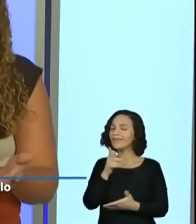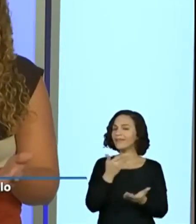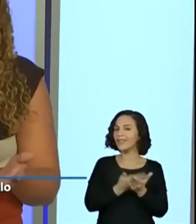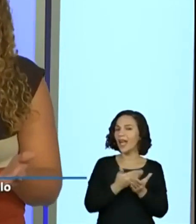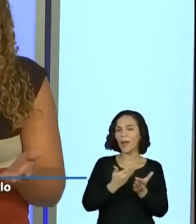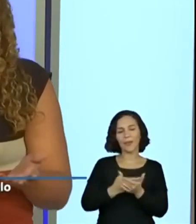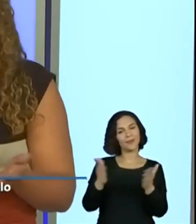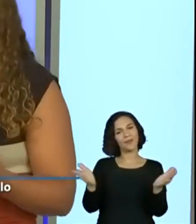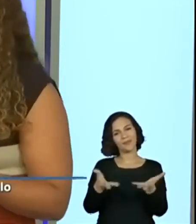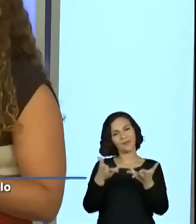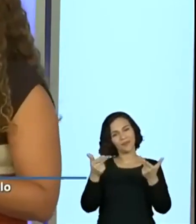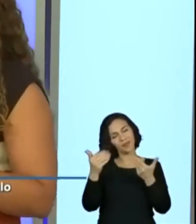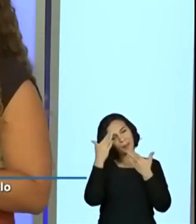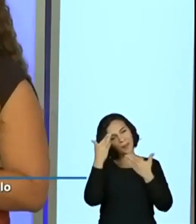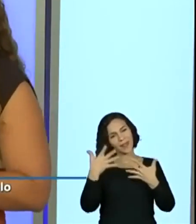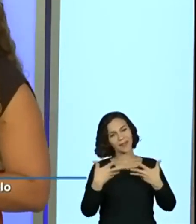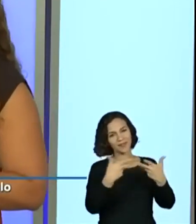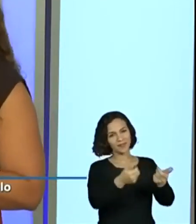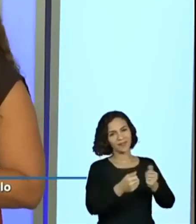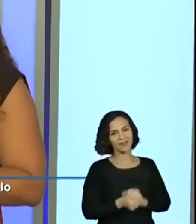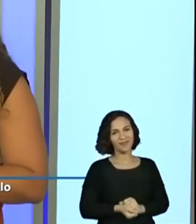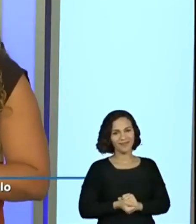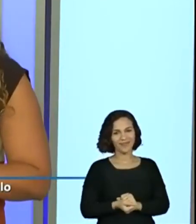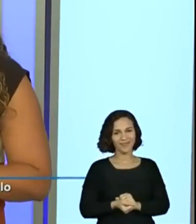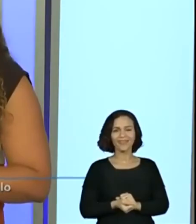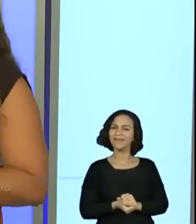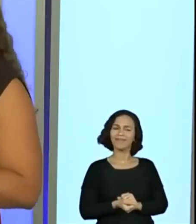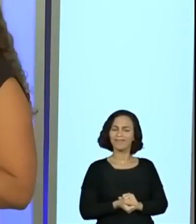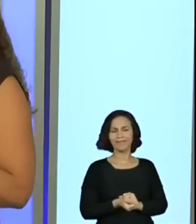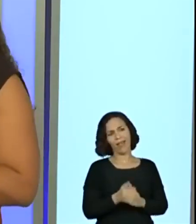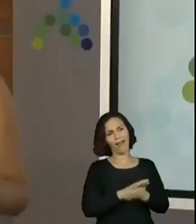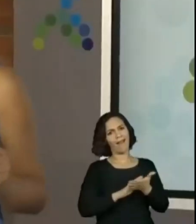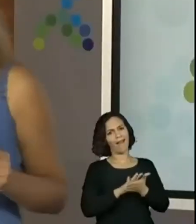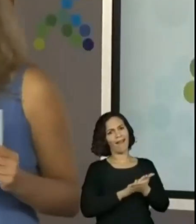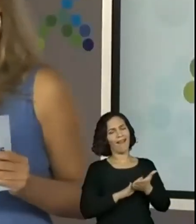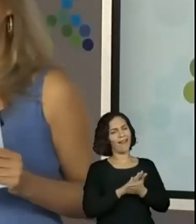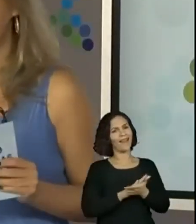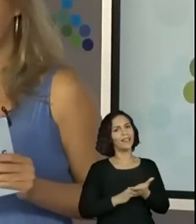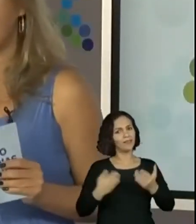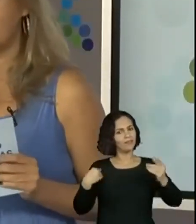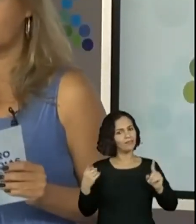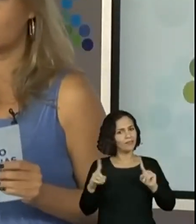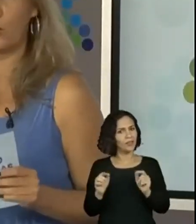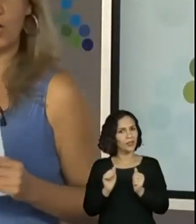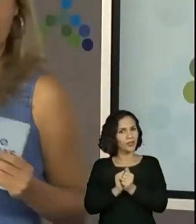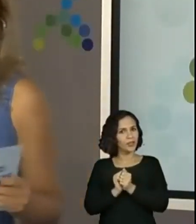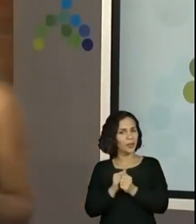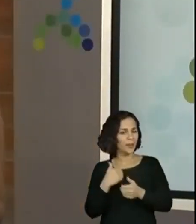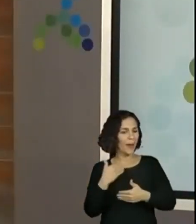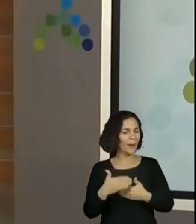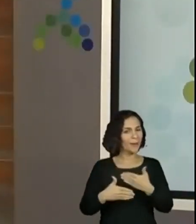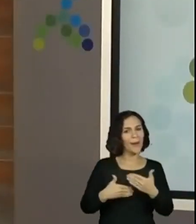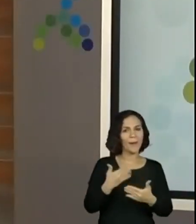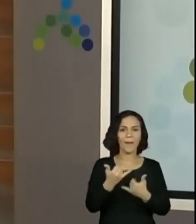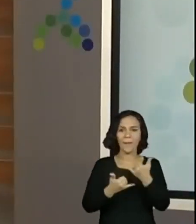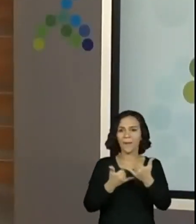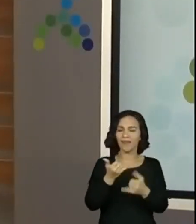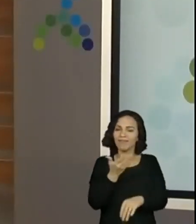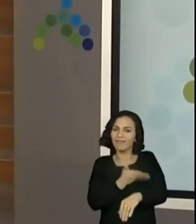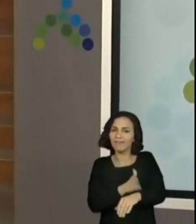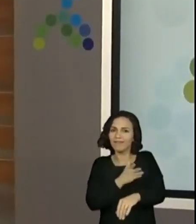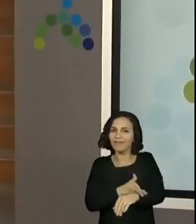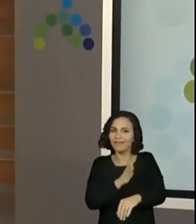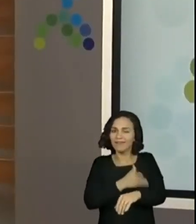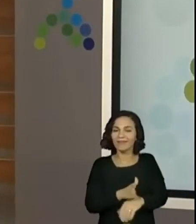aula maravilhosa. Muito obrigada, professora Regiane. Imagina, obrigada eu. E faz parte, aí a gente vai aqui brincando um pouquinho, né? Treinando aí a